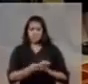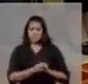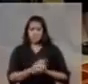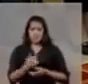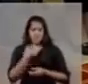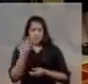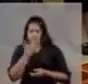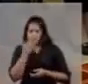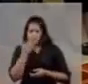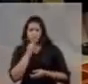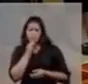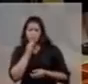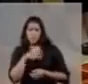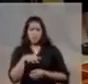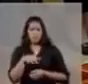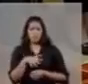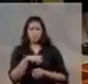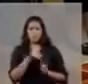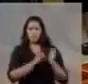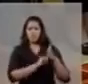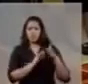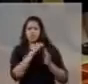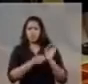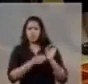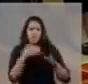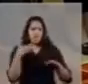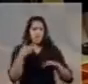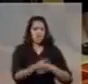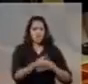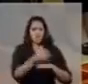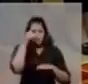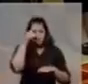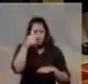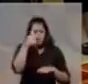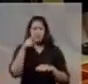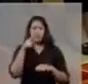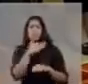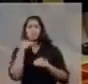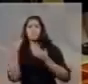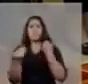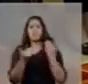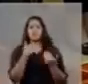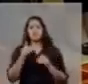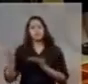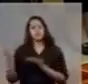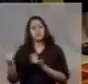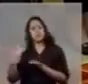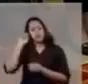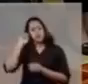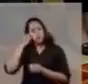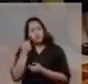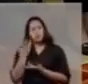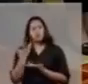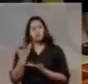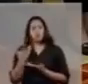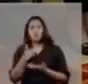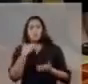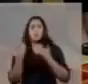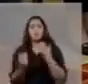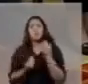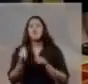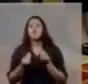com medida judicial para evitar a chacina de jovens negros mortos como cães